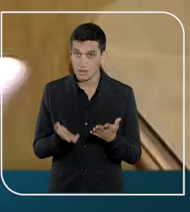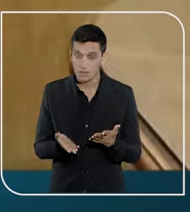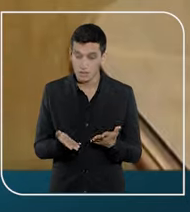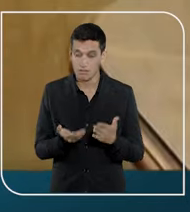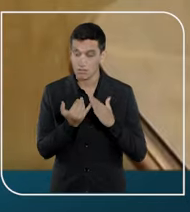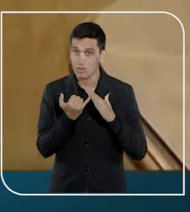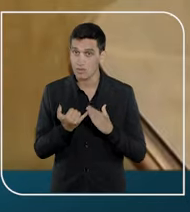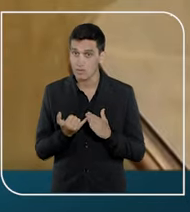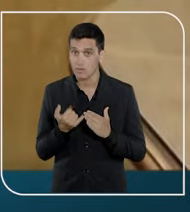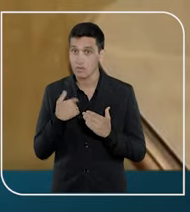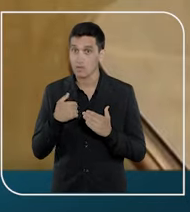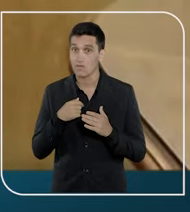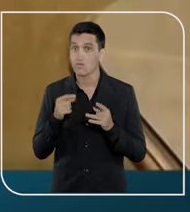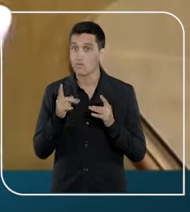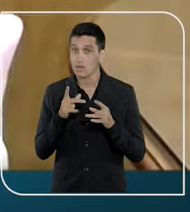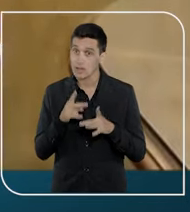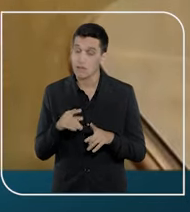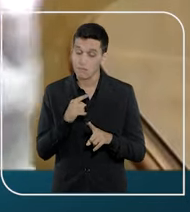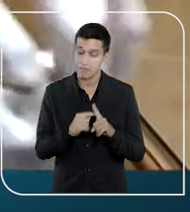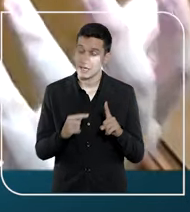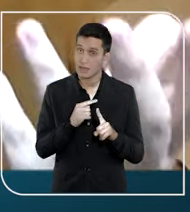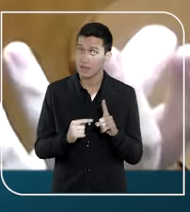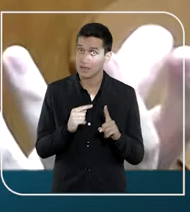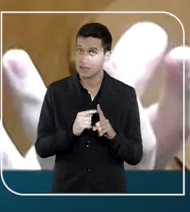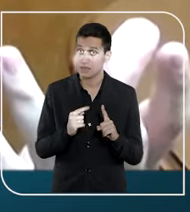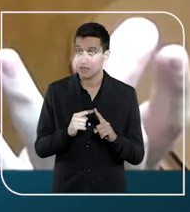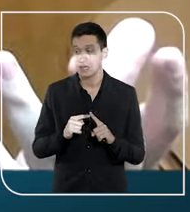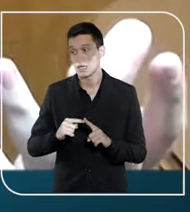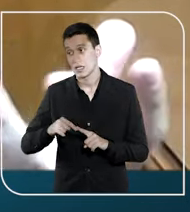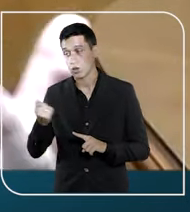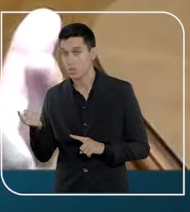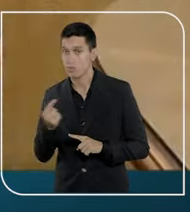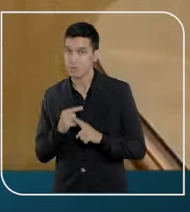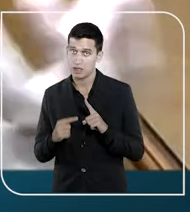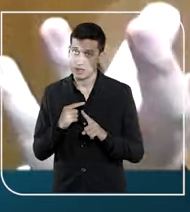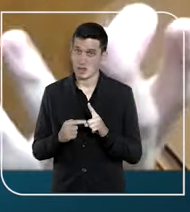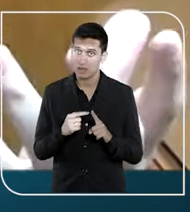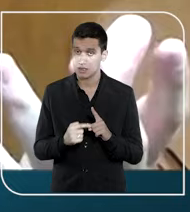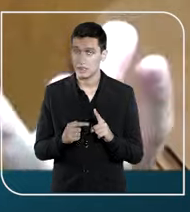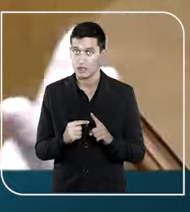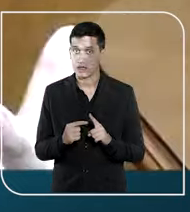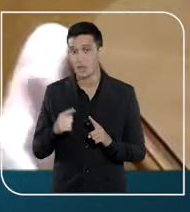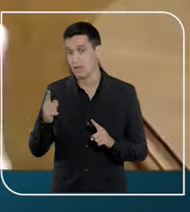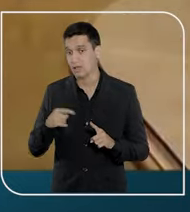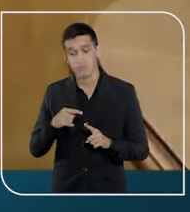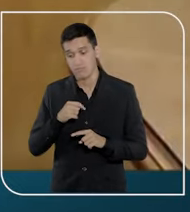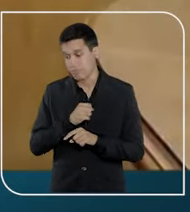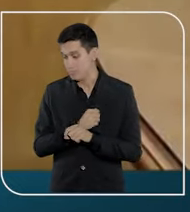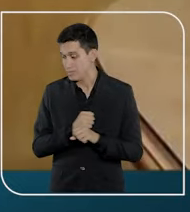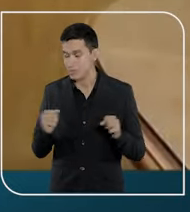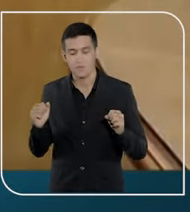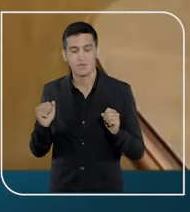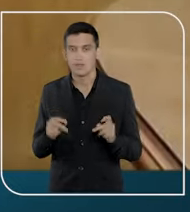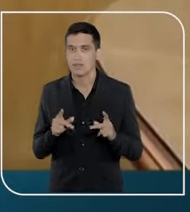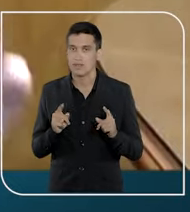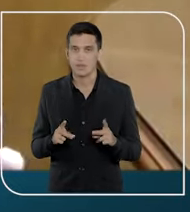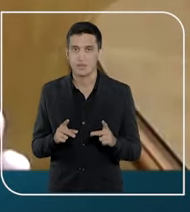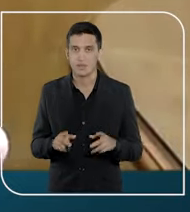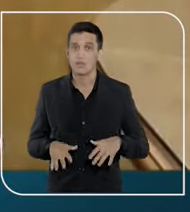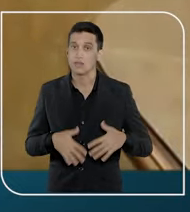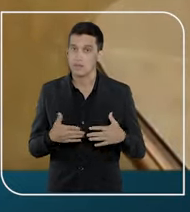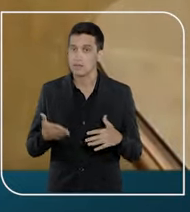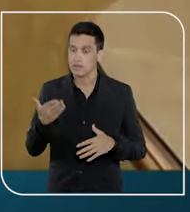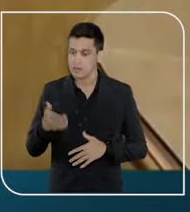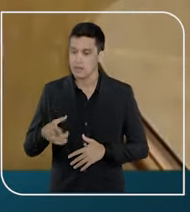penhorei metade do bem e a outra metade do bem é impenhorável, né? Então, esse bem tem uma